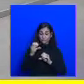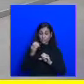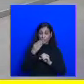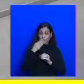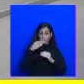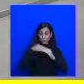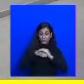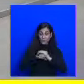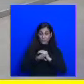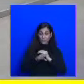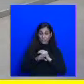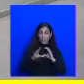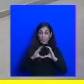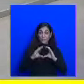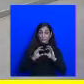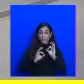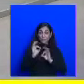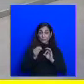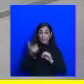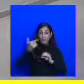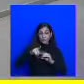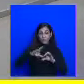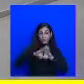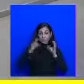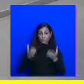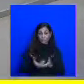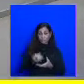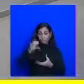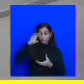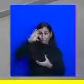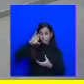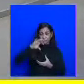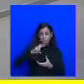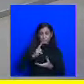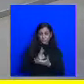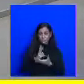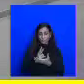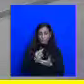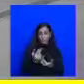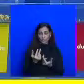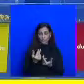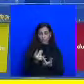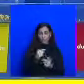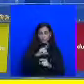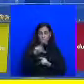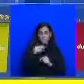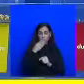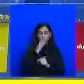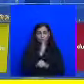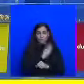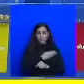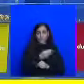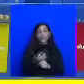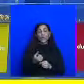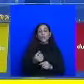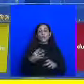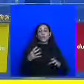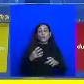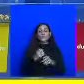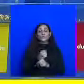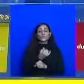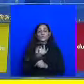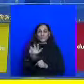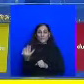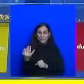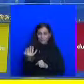sorteadas na Time Mania. As bolas serão recolocadas no suporte em cima do mesmo globo para o sorteio do time do coração, que possui o mesmo universo